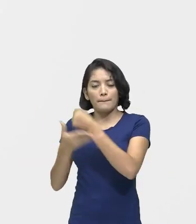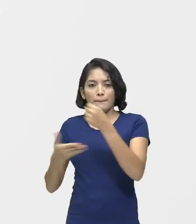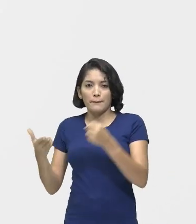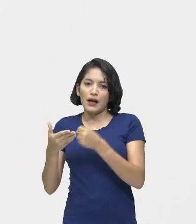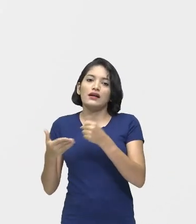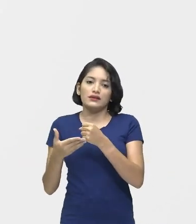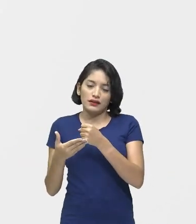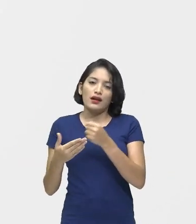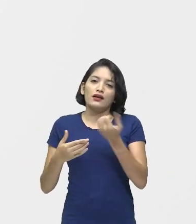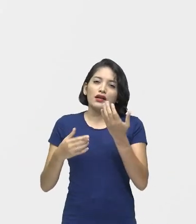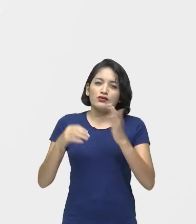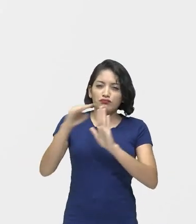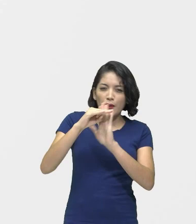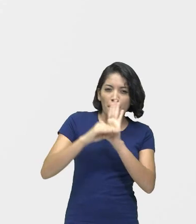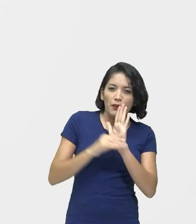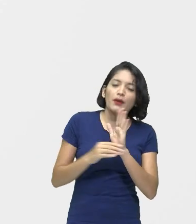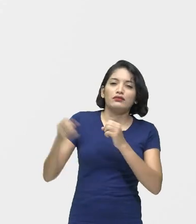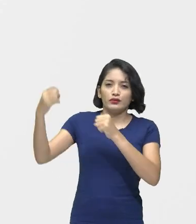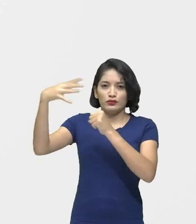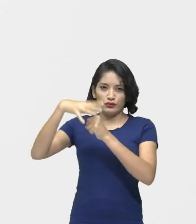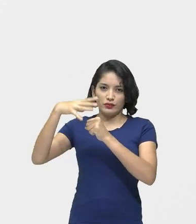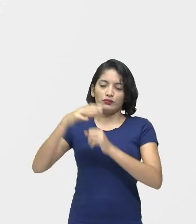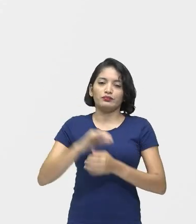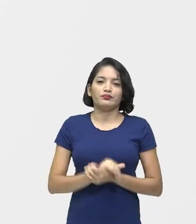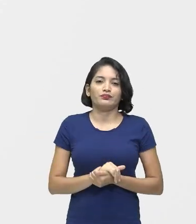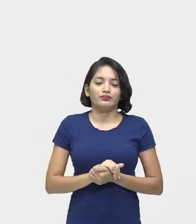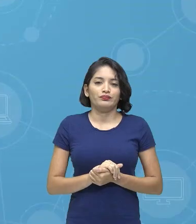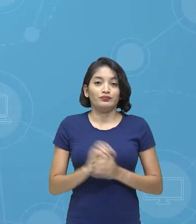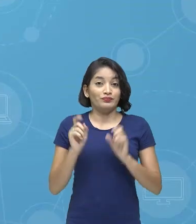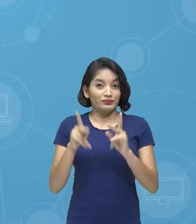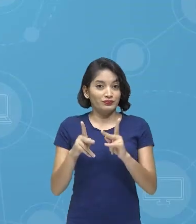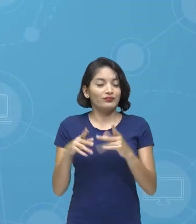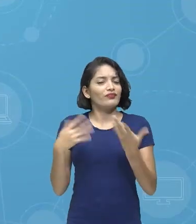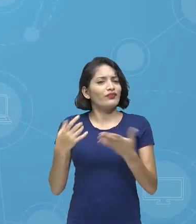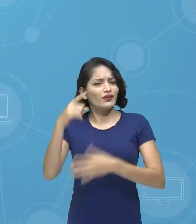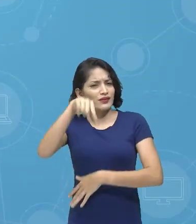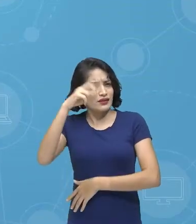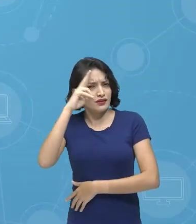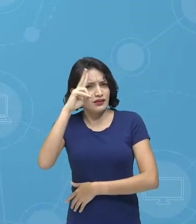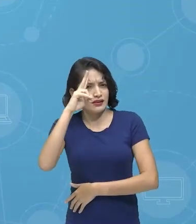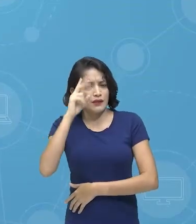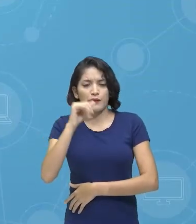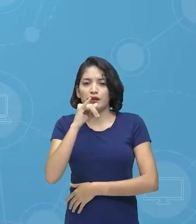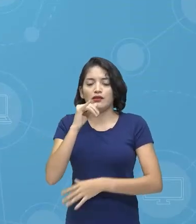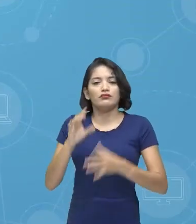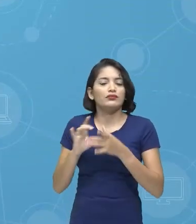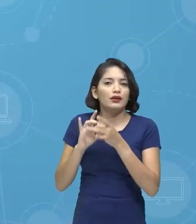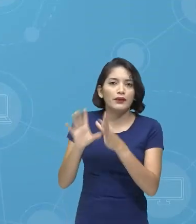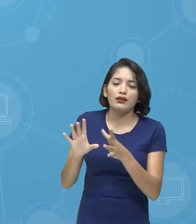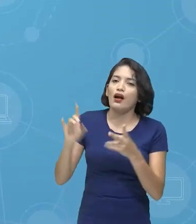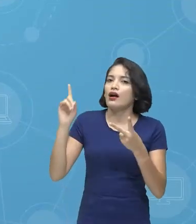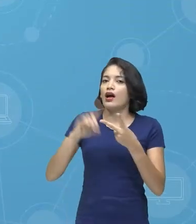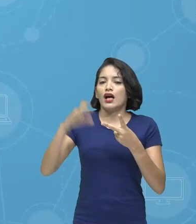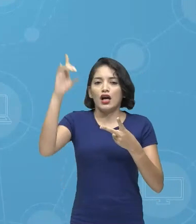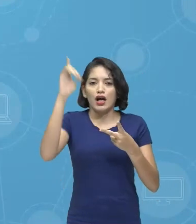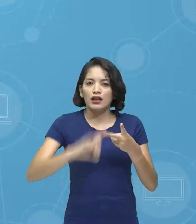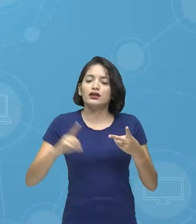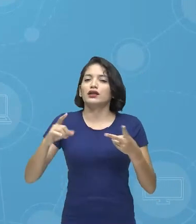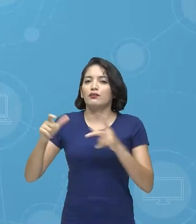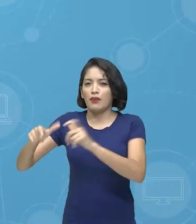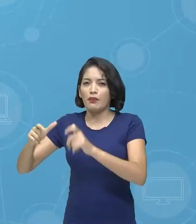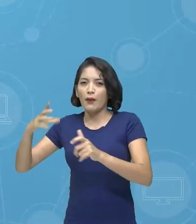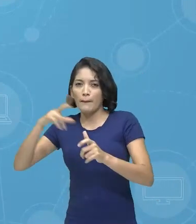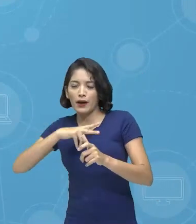ideais iluministas, ok? Então, como vocês devem lembrar, a liberdade, o direito à propriedade